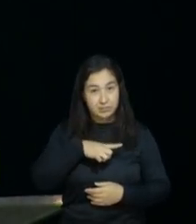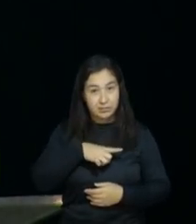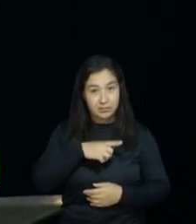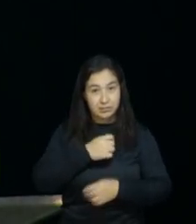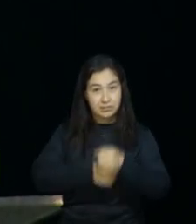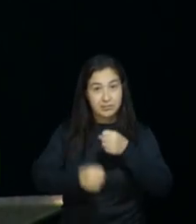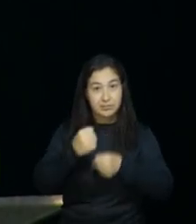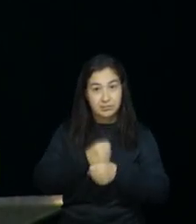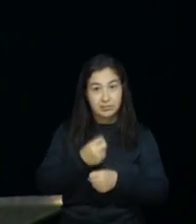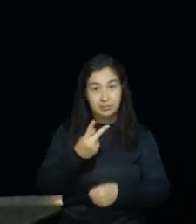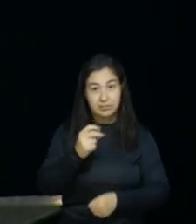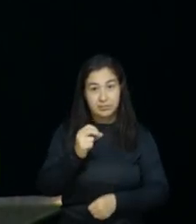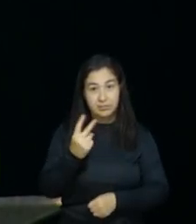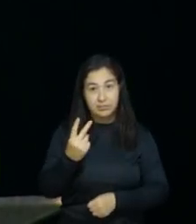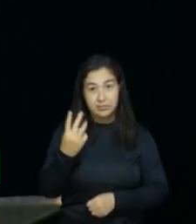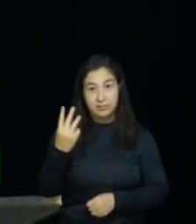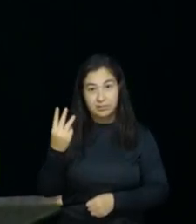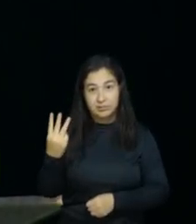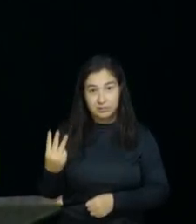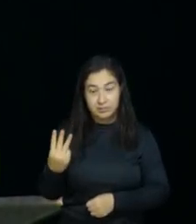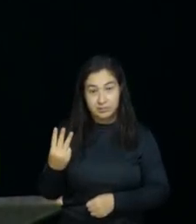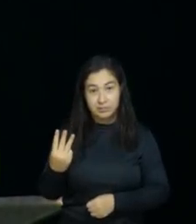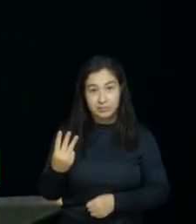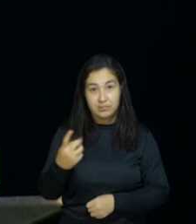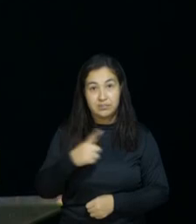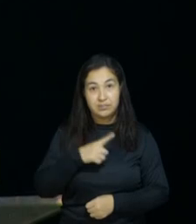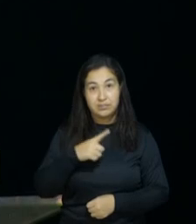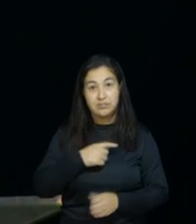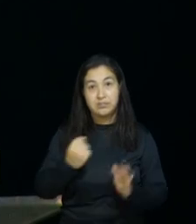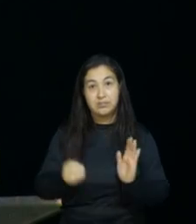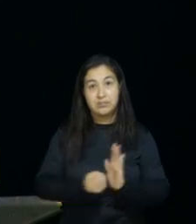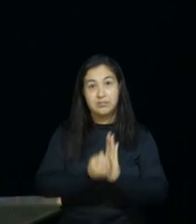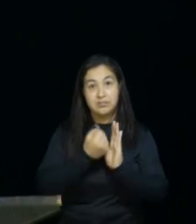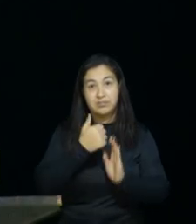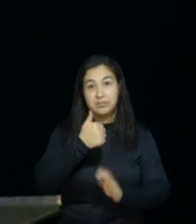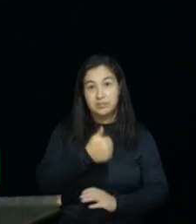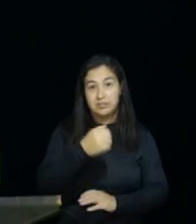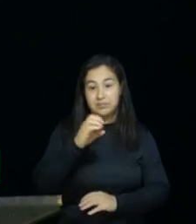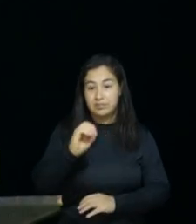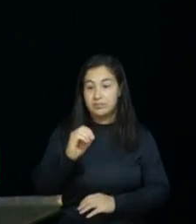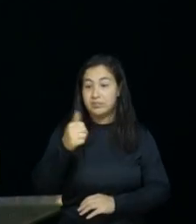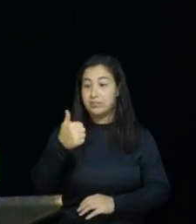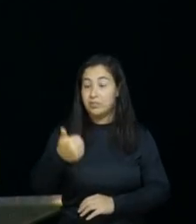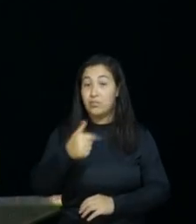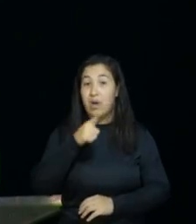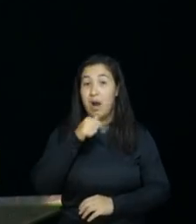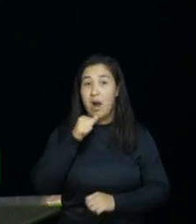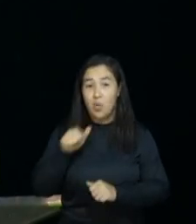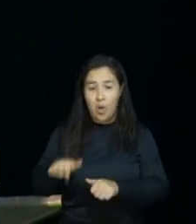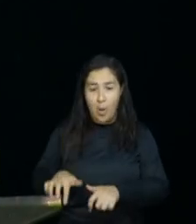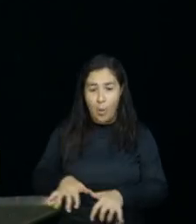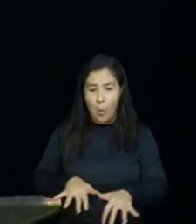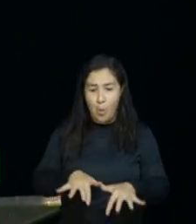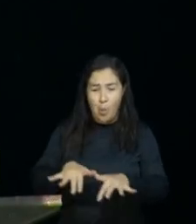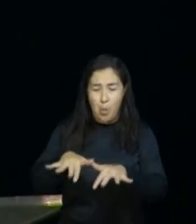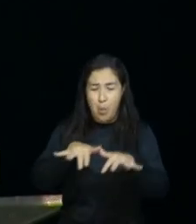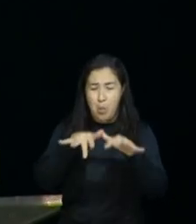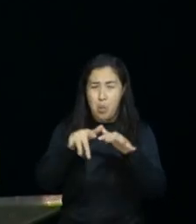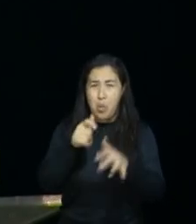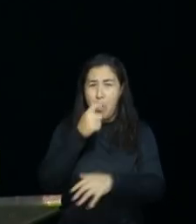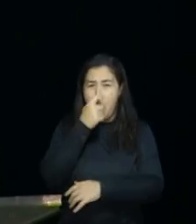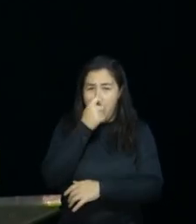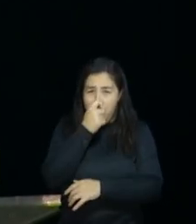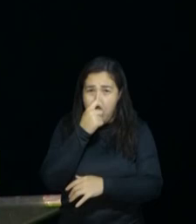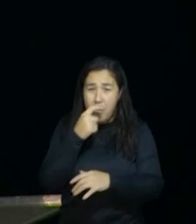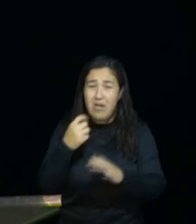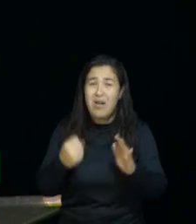passado, infelizmente, chegamos à marca de 101 enchentes. 101 momentos de desafios, de